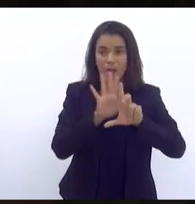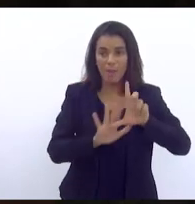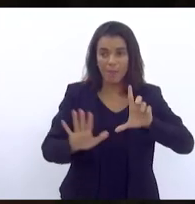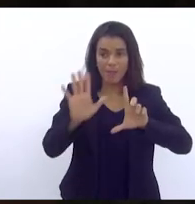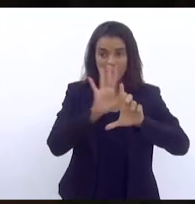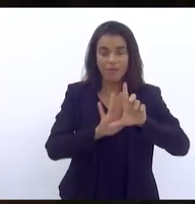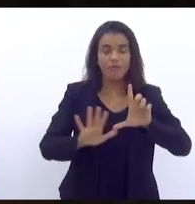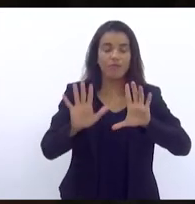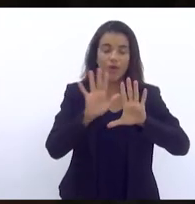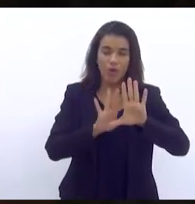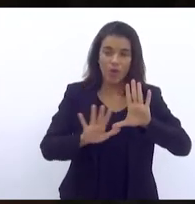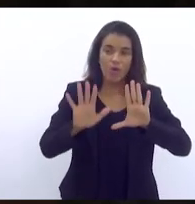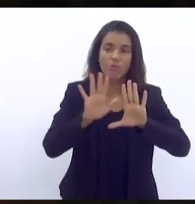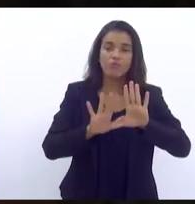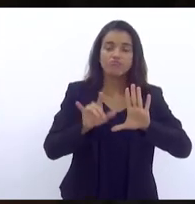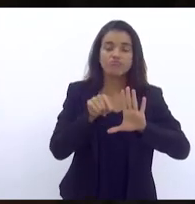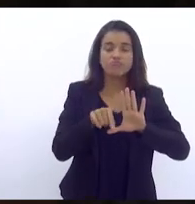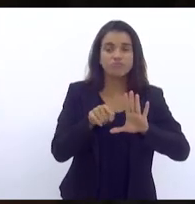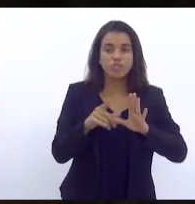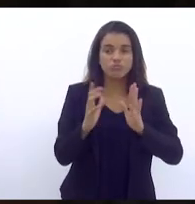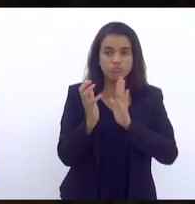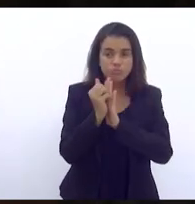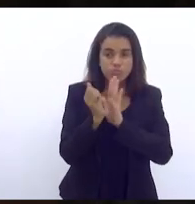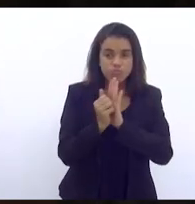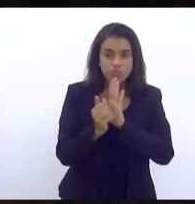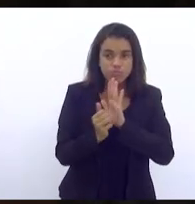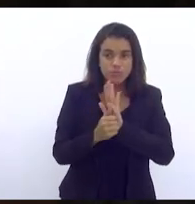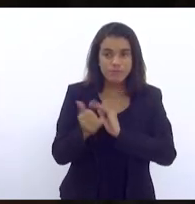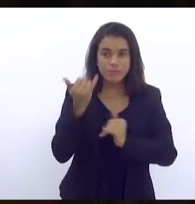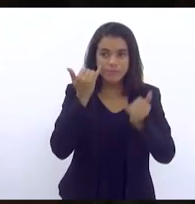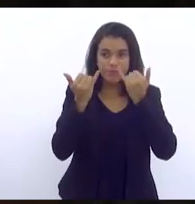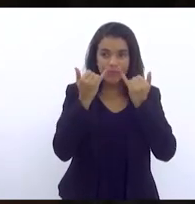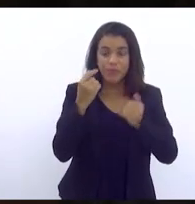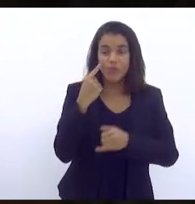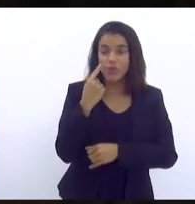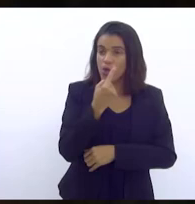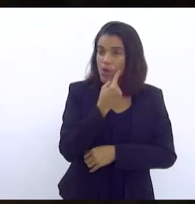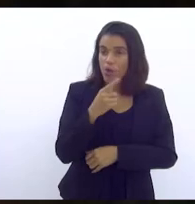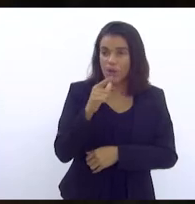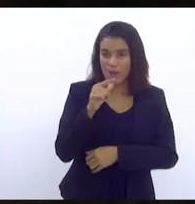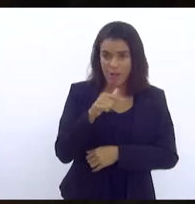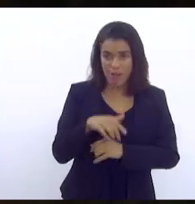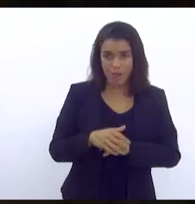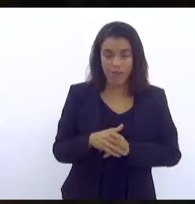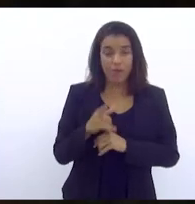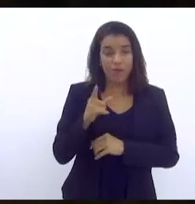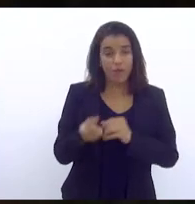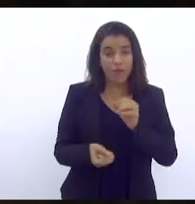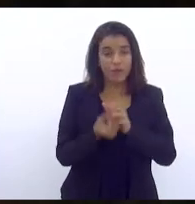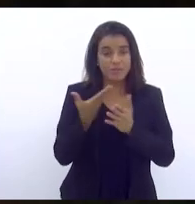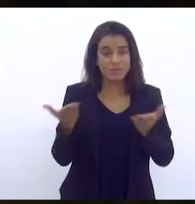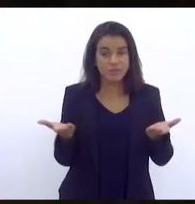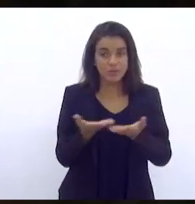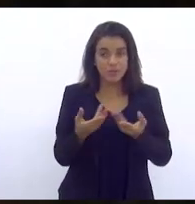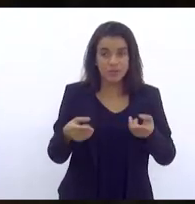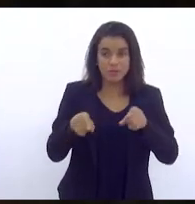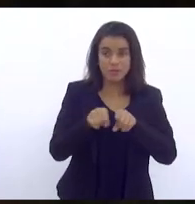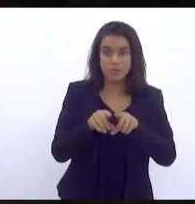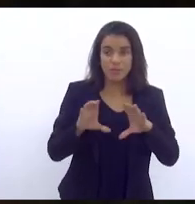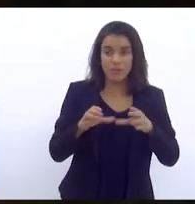fiscalização popular e produção cidadã de dados de olho na água que foi inclusive lançada hoje parceria da